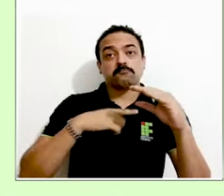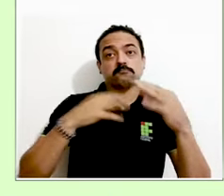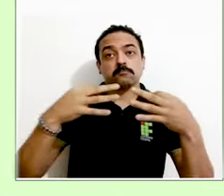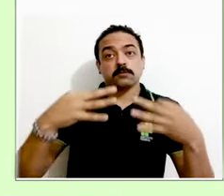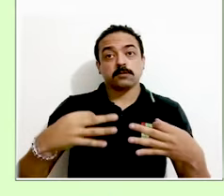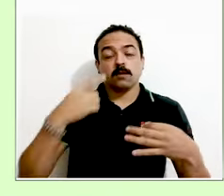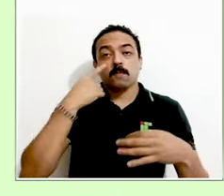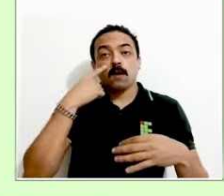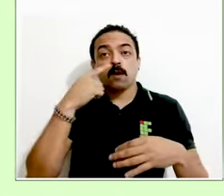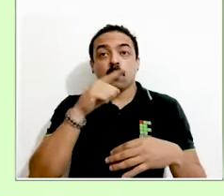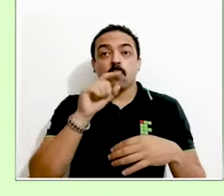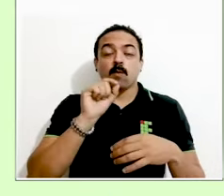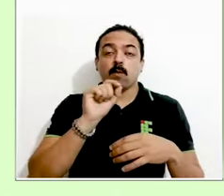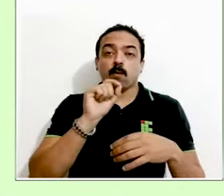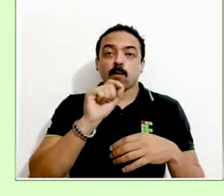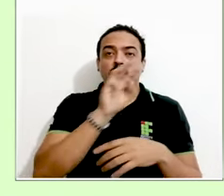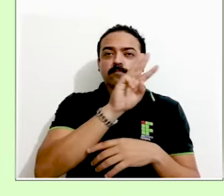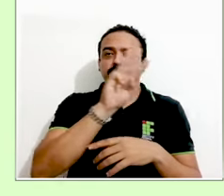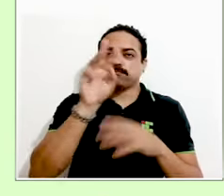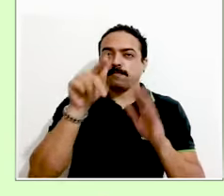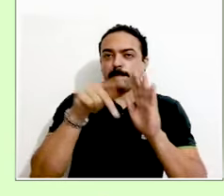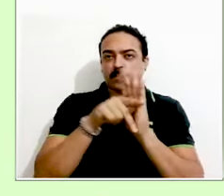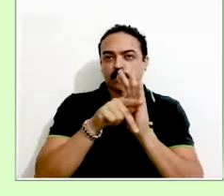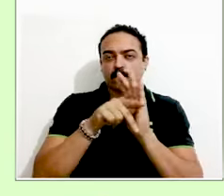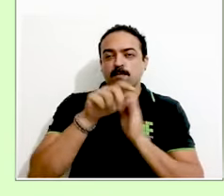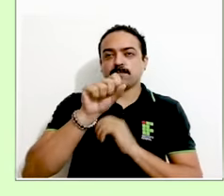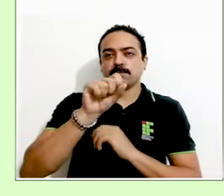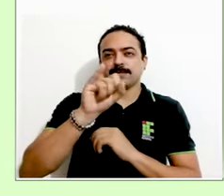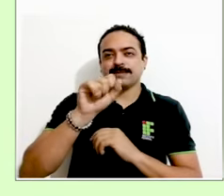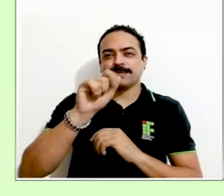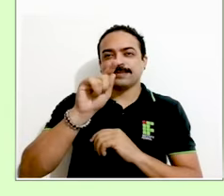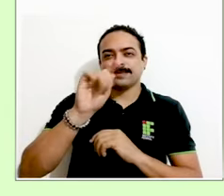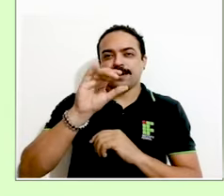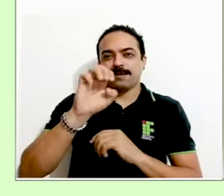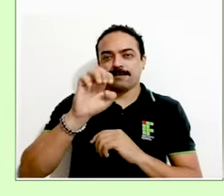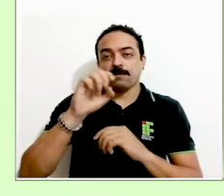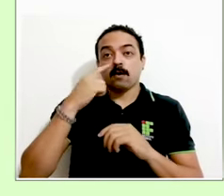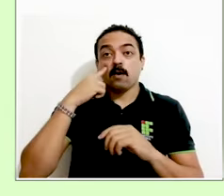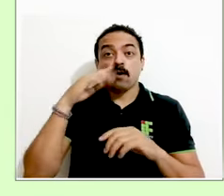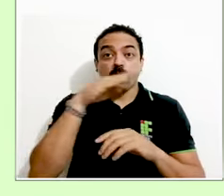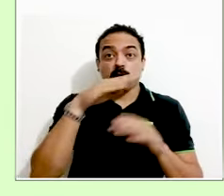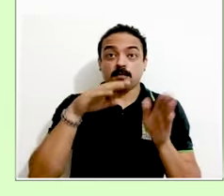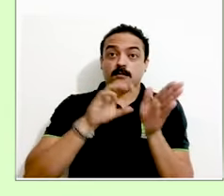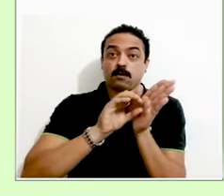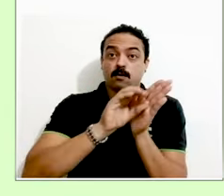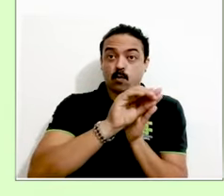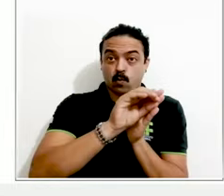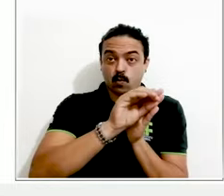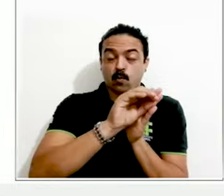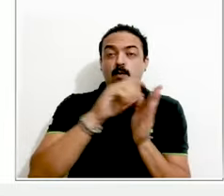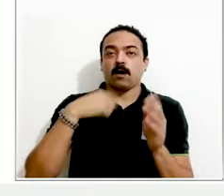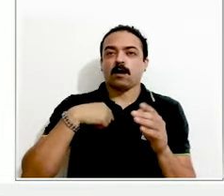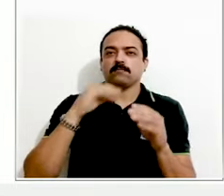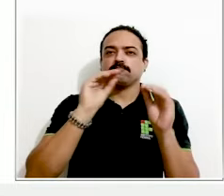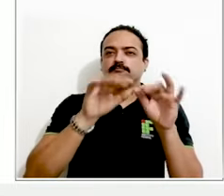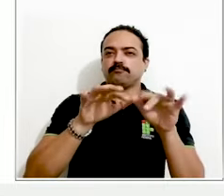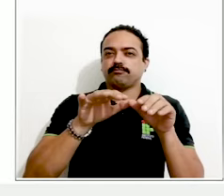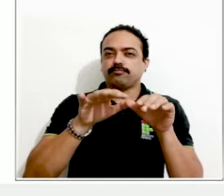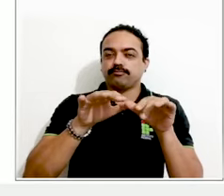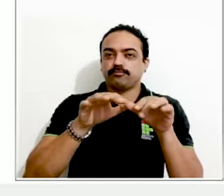acadêmico e conferir se os dados do e-mail estão corretos para fazer o login lá na plataforma do cesai